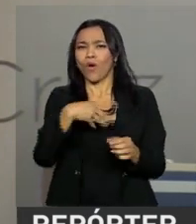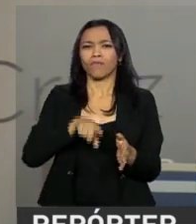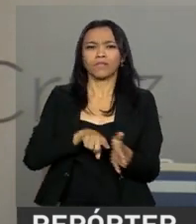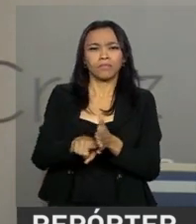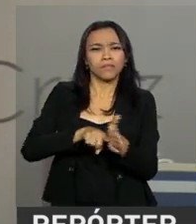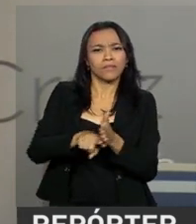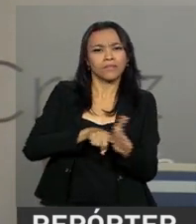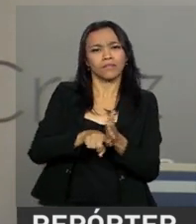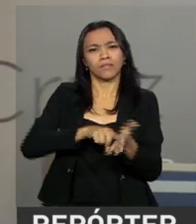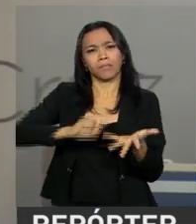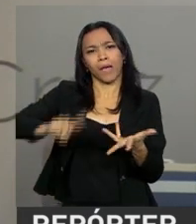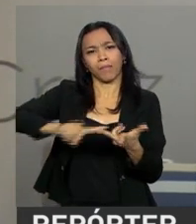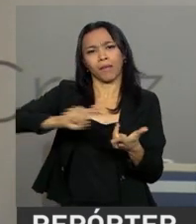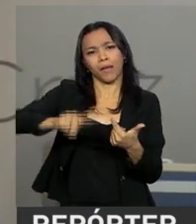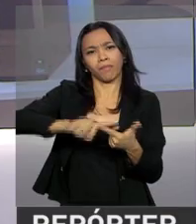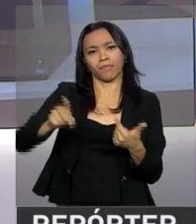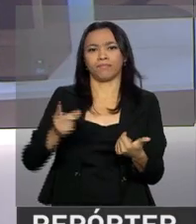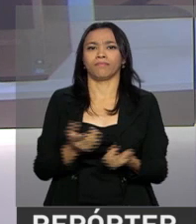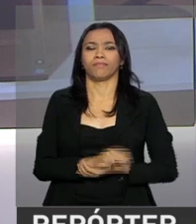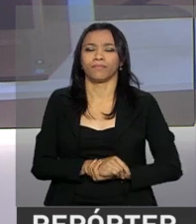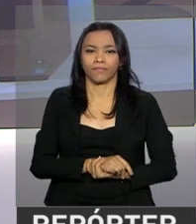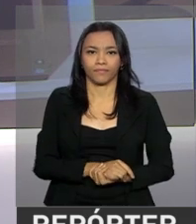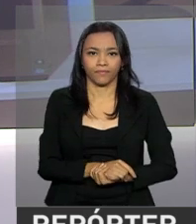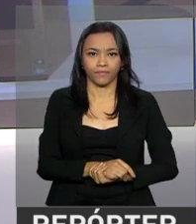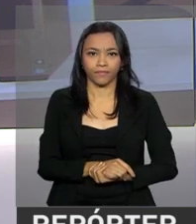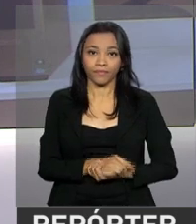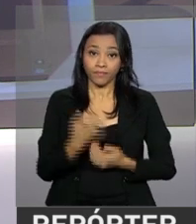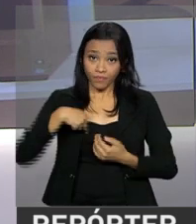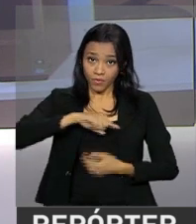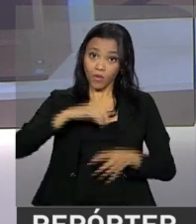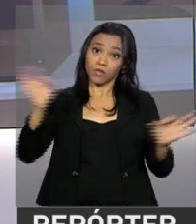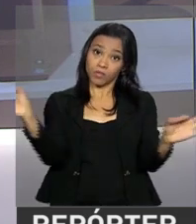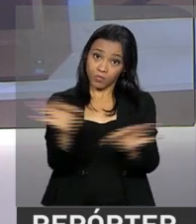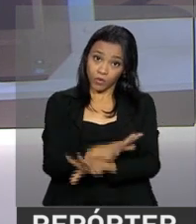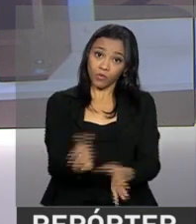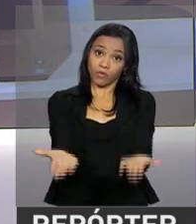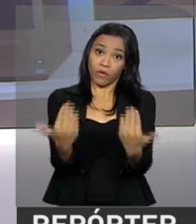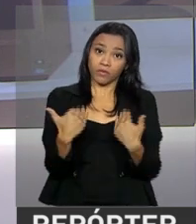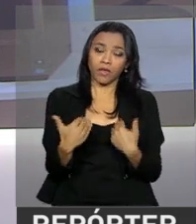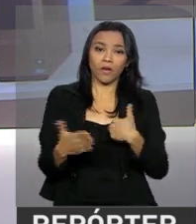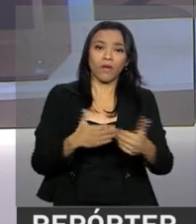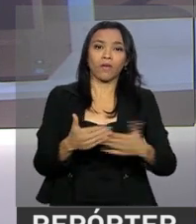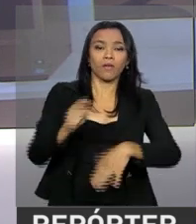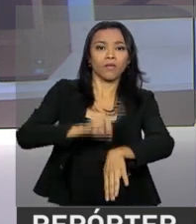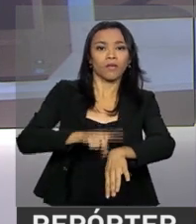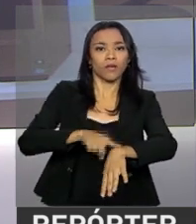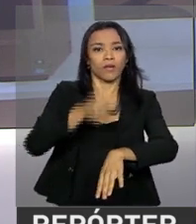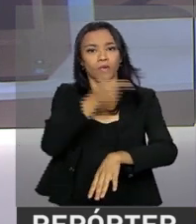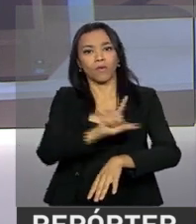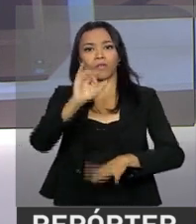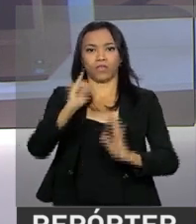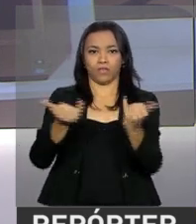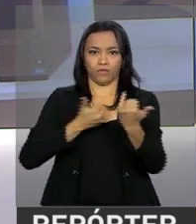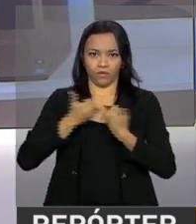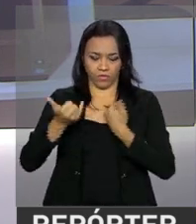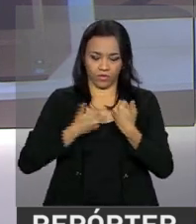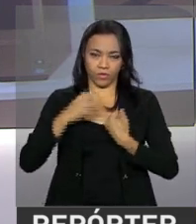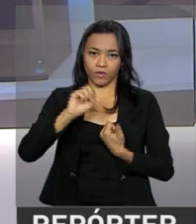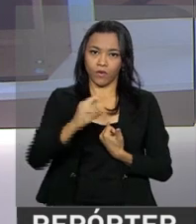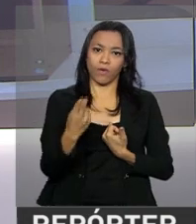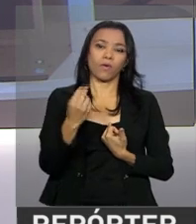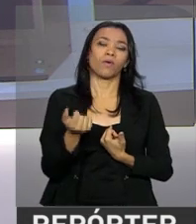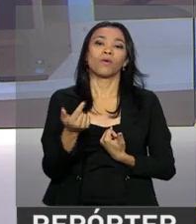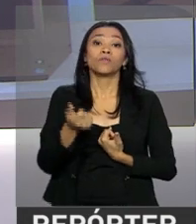tecnologias e produtos semelhantes nós ficamos por aqui podemos voltar a qualquer momento com outras informações ou ao